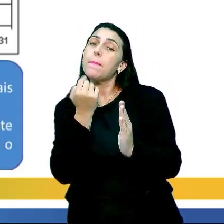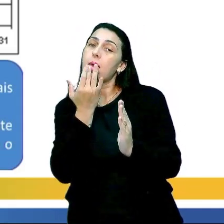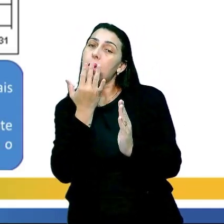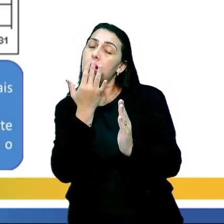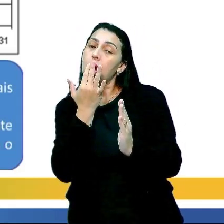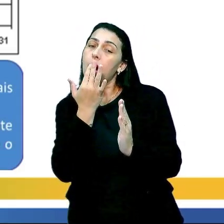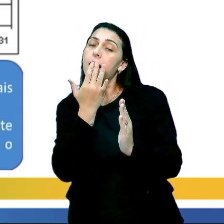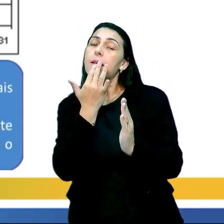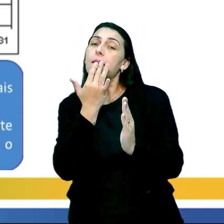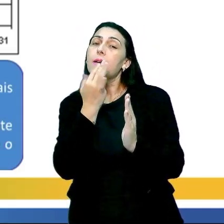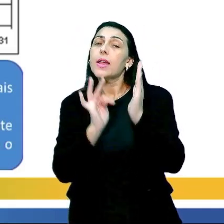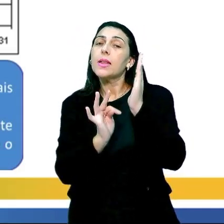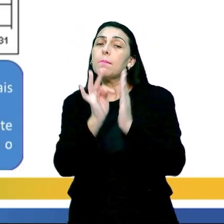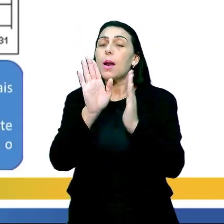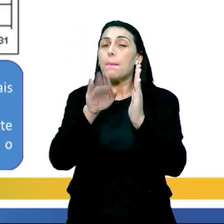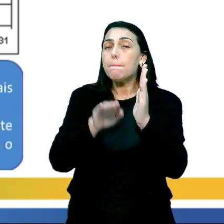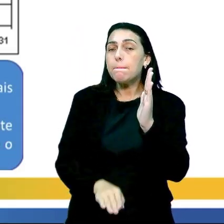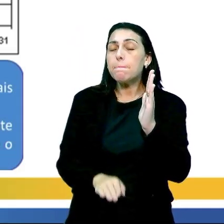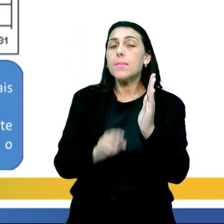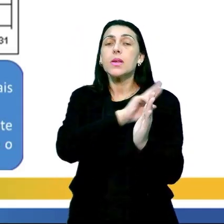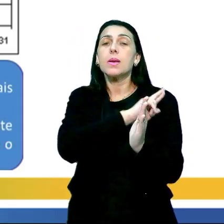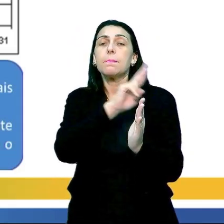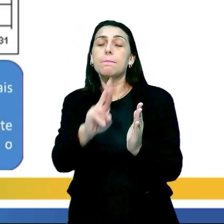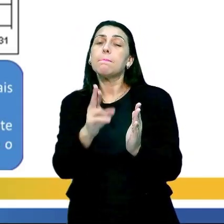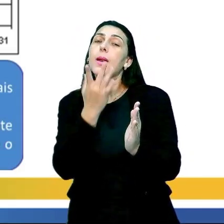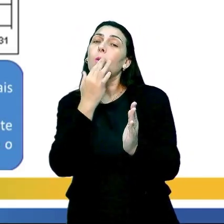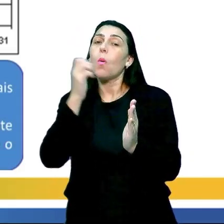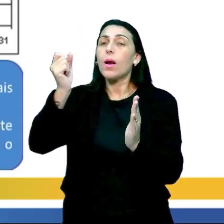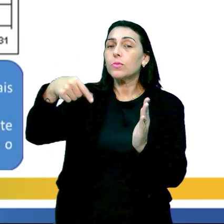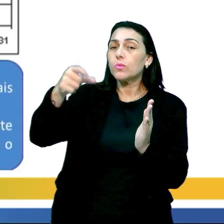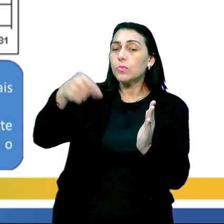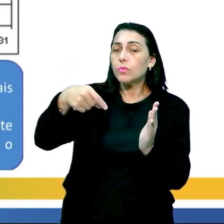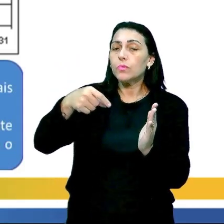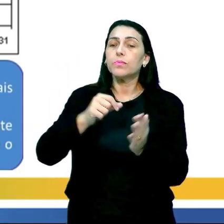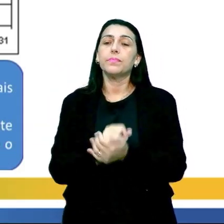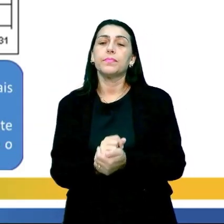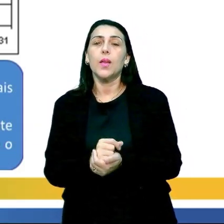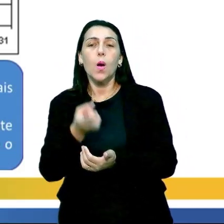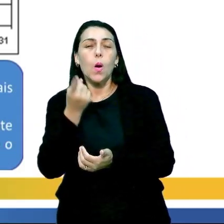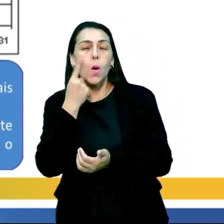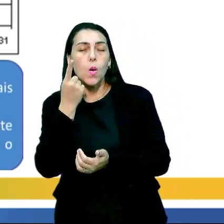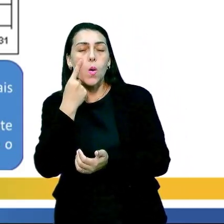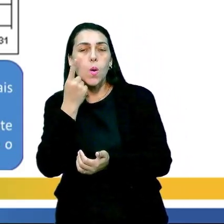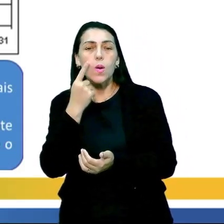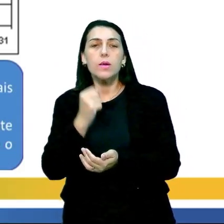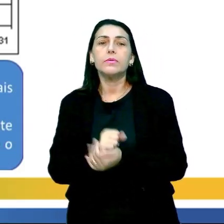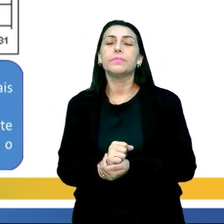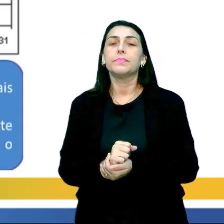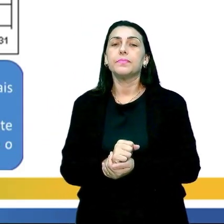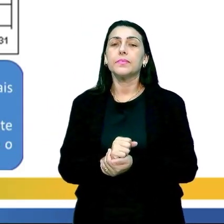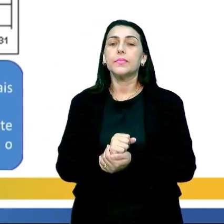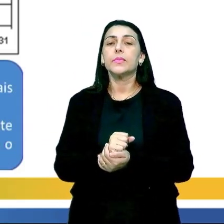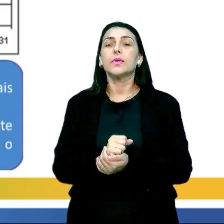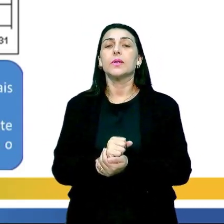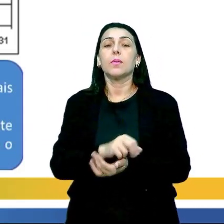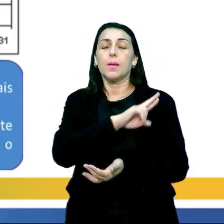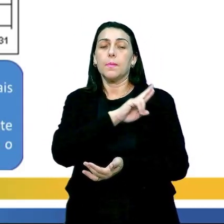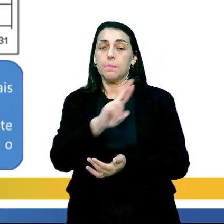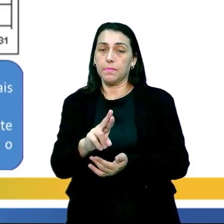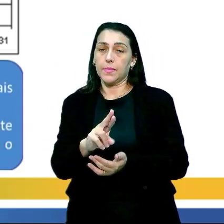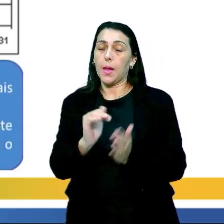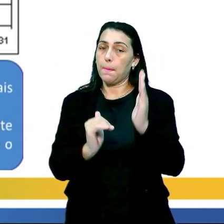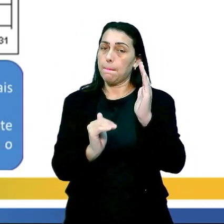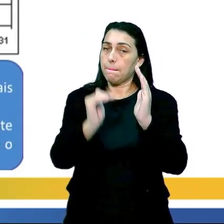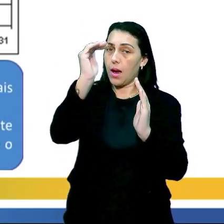vermelha e a temperatura mínima está representada pela cor azul. Aí olha que interessante, uma vai representar a